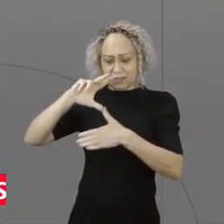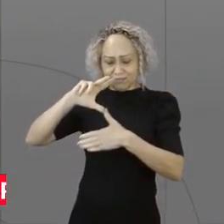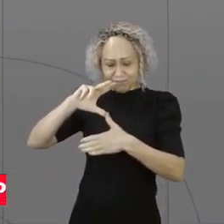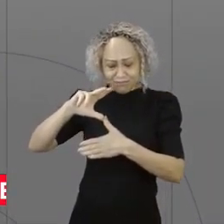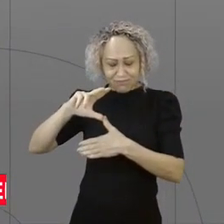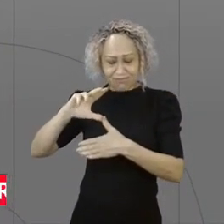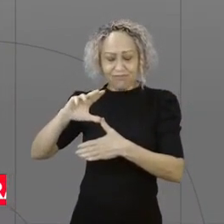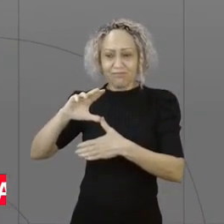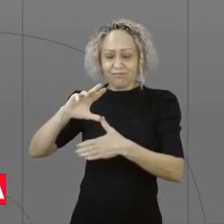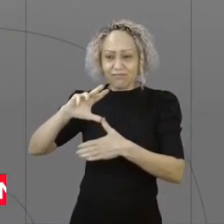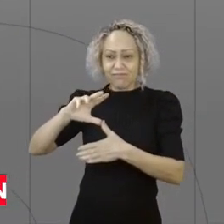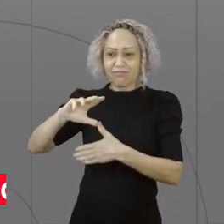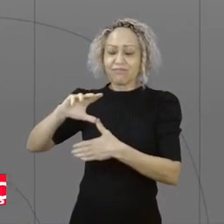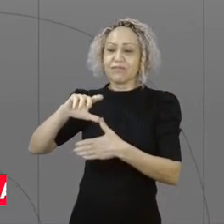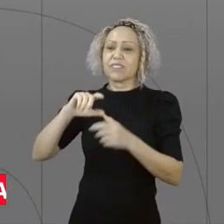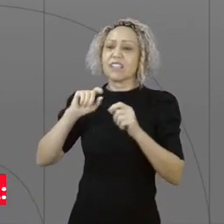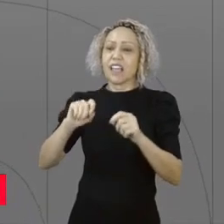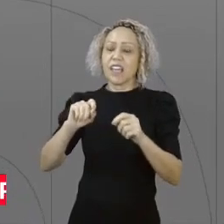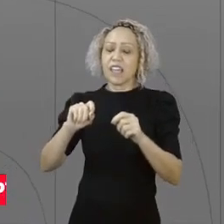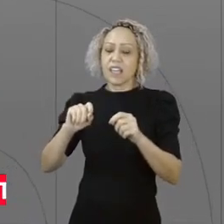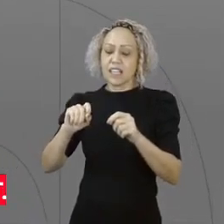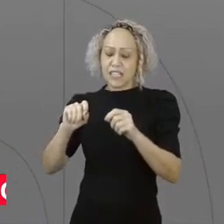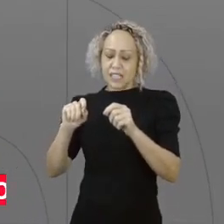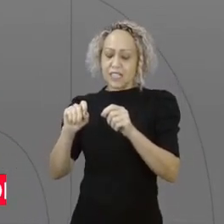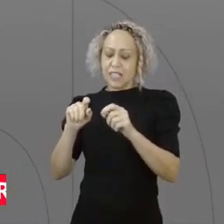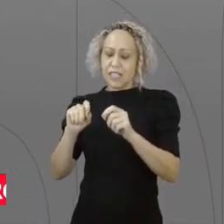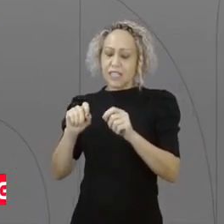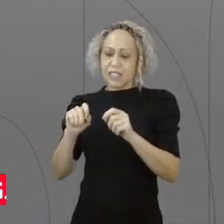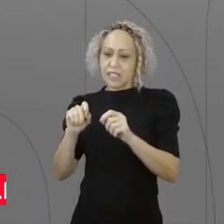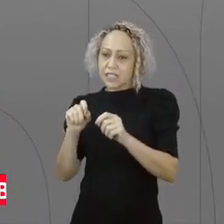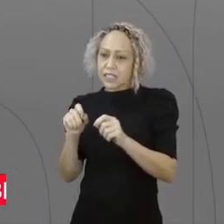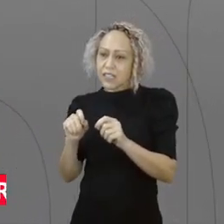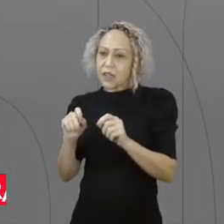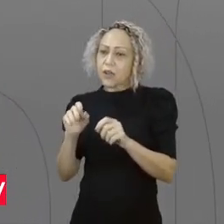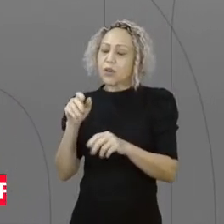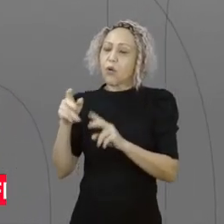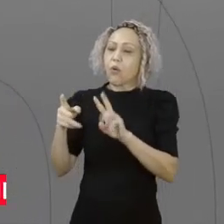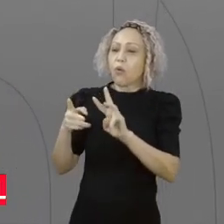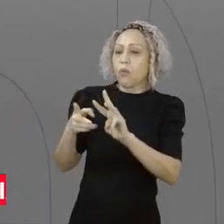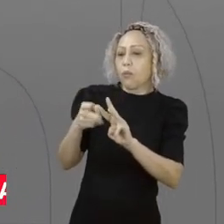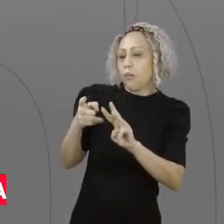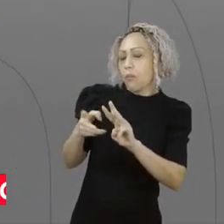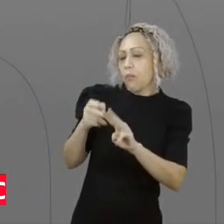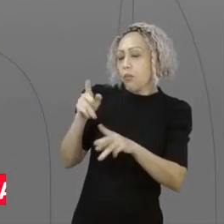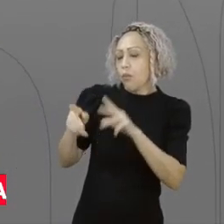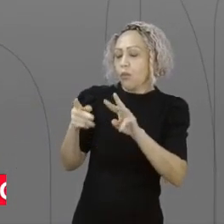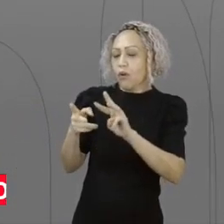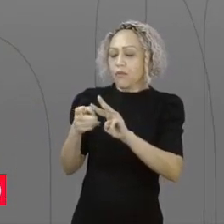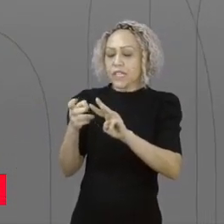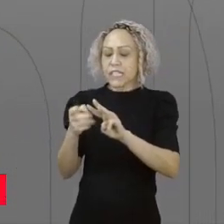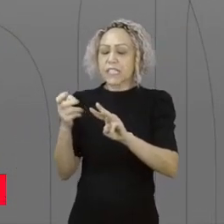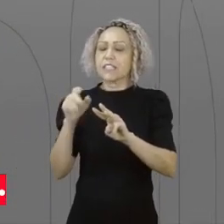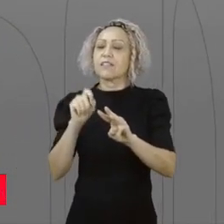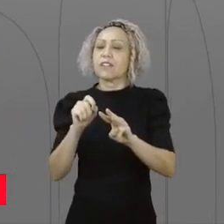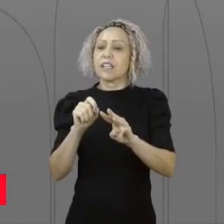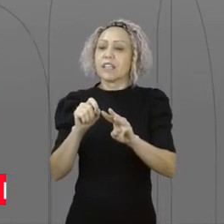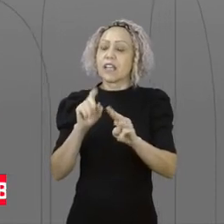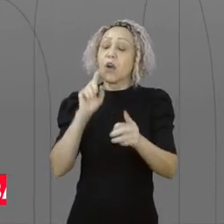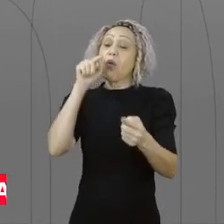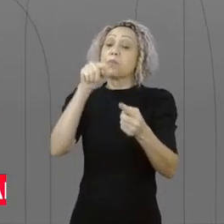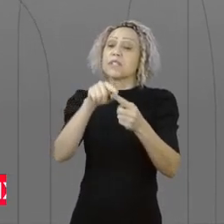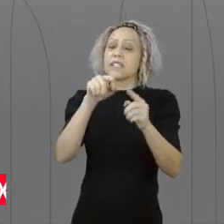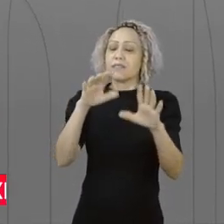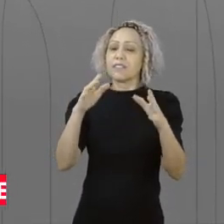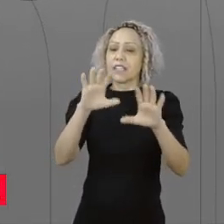15 países. A jornada tem o objetivo de fortalecer novos progressos de integração regional e unidade